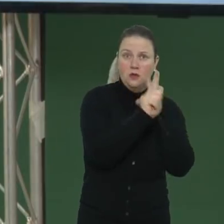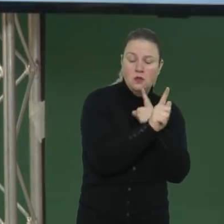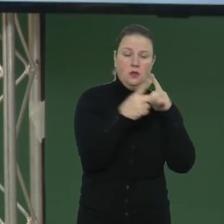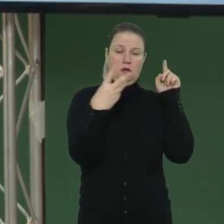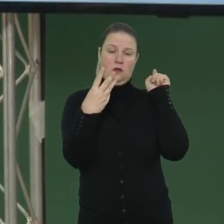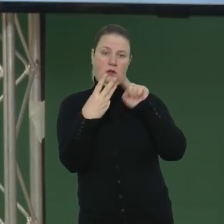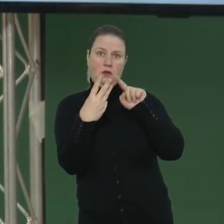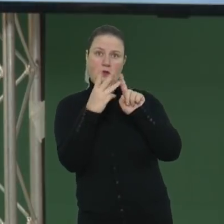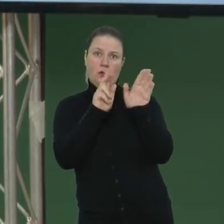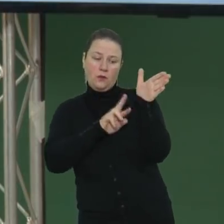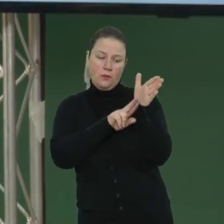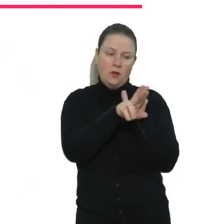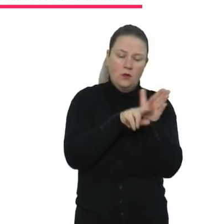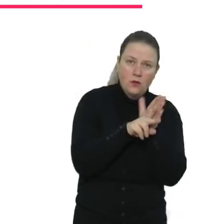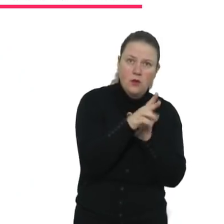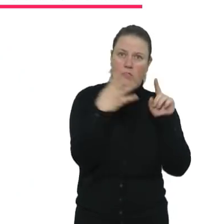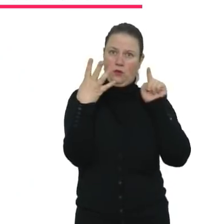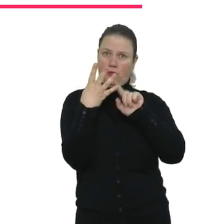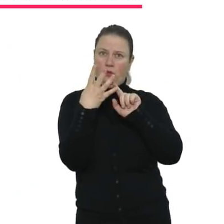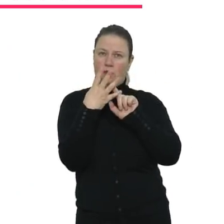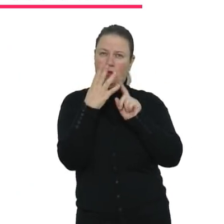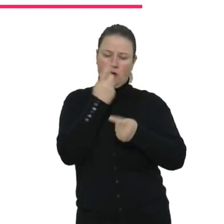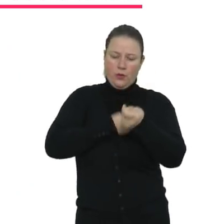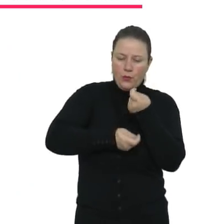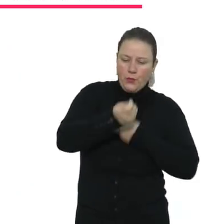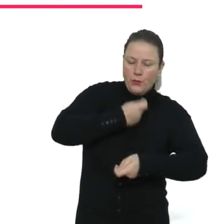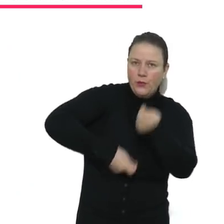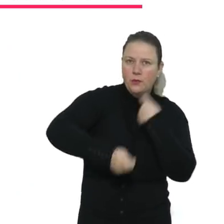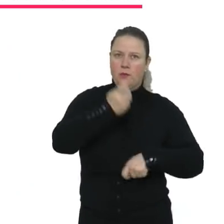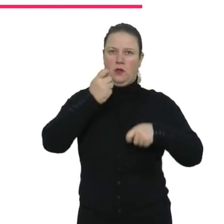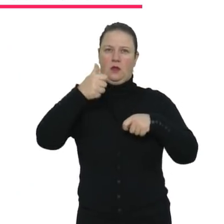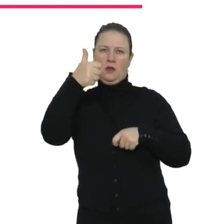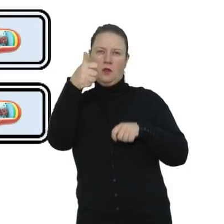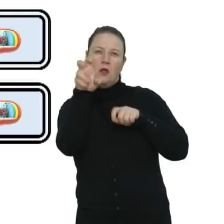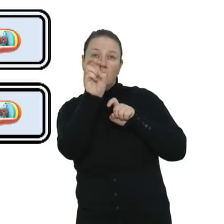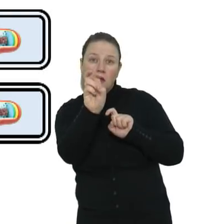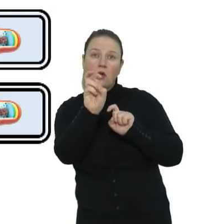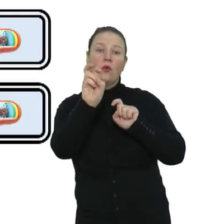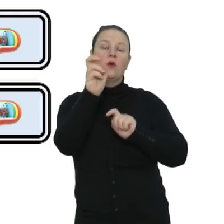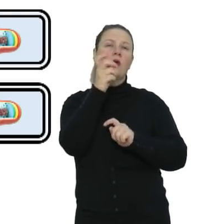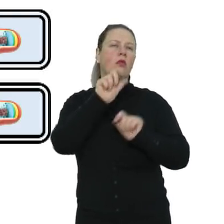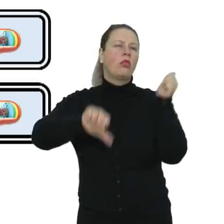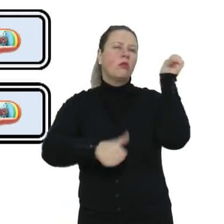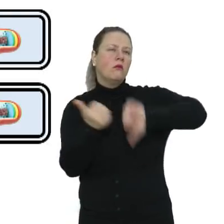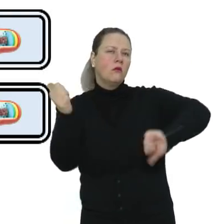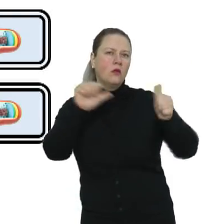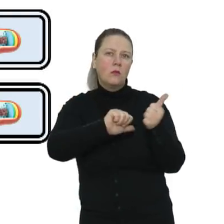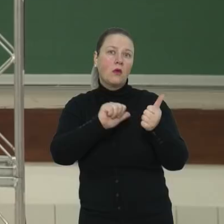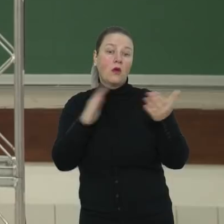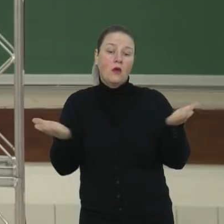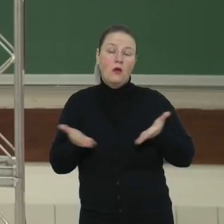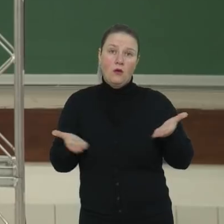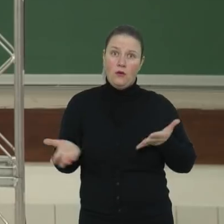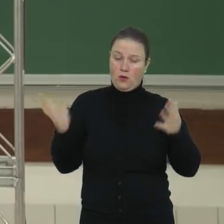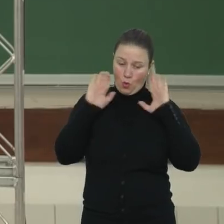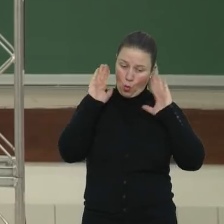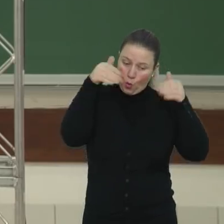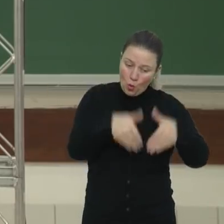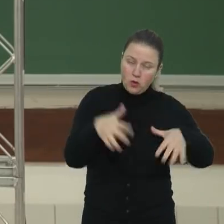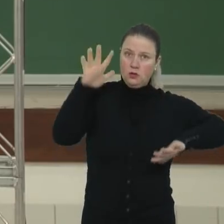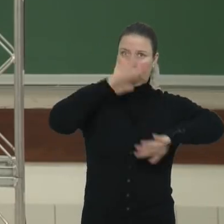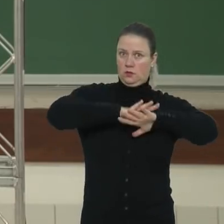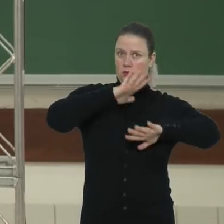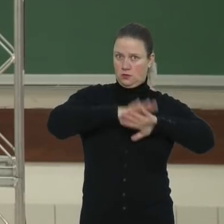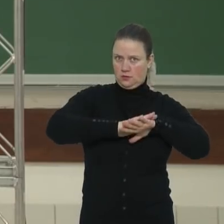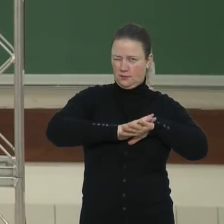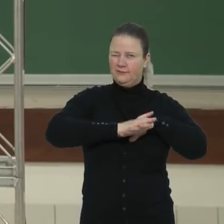a biologia, a economia, a química, trazendo aqui para a nossa disciplina de matemática. Tudo bem? Então vamos lá para o